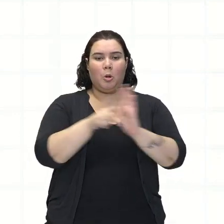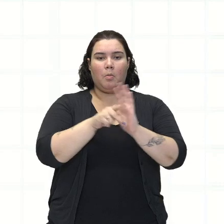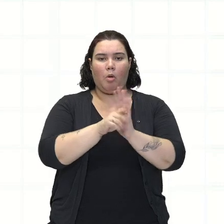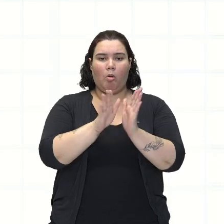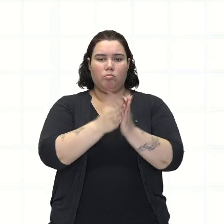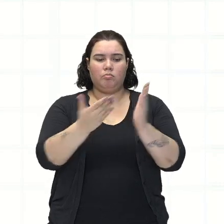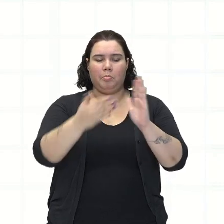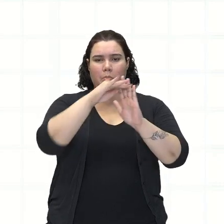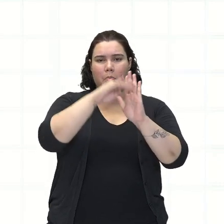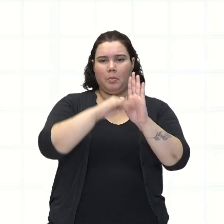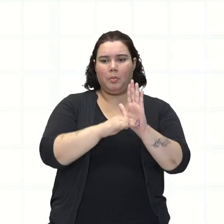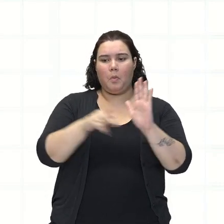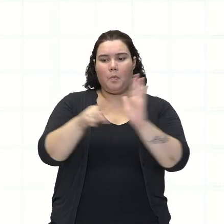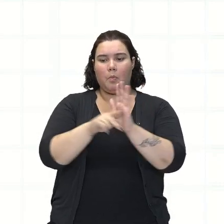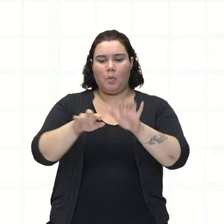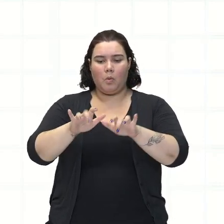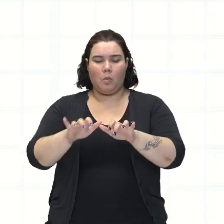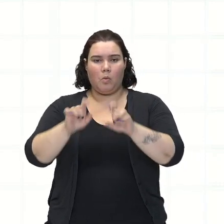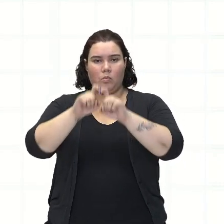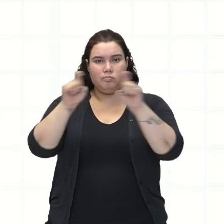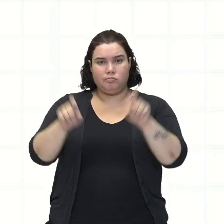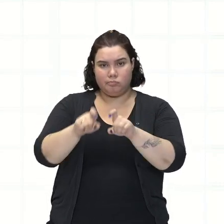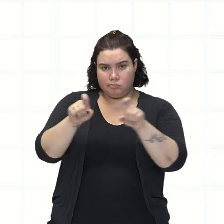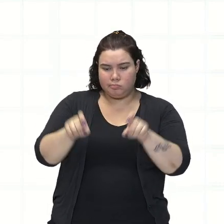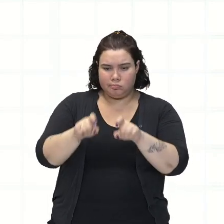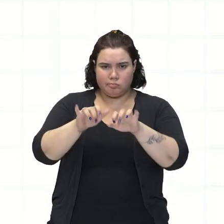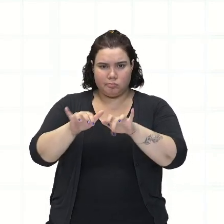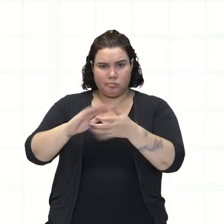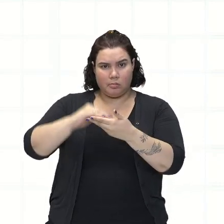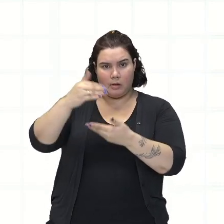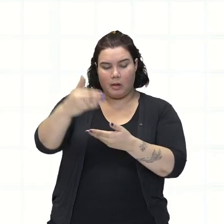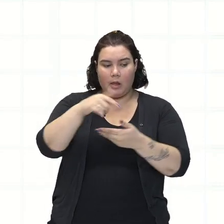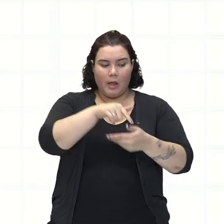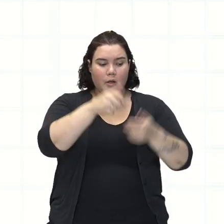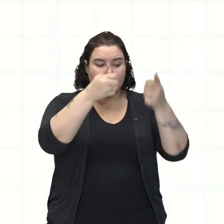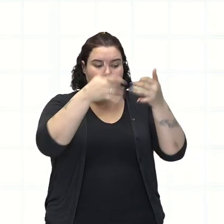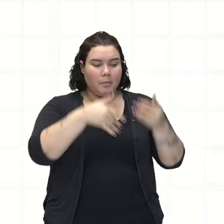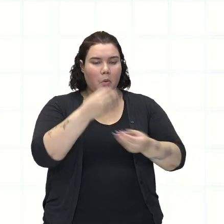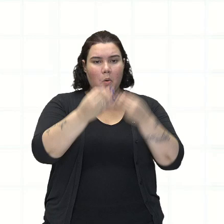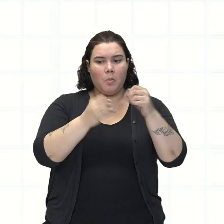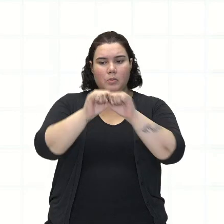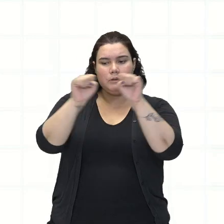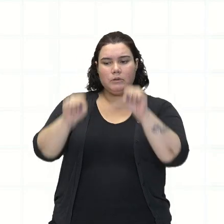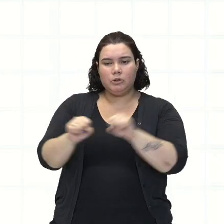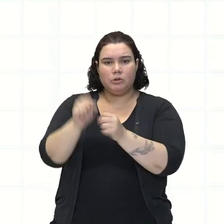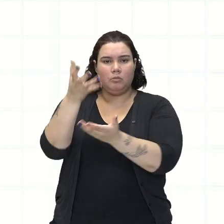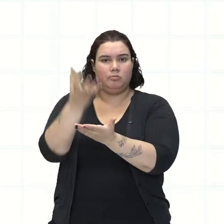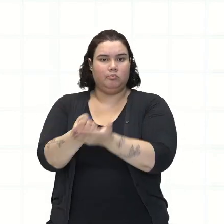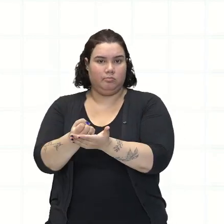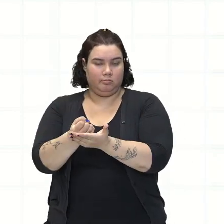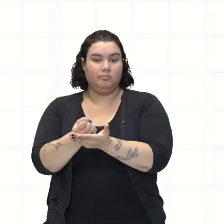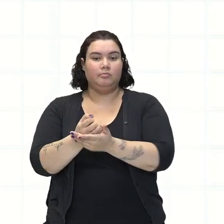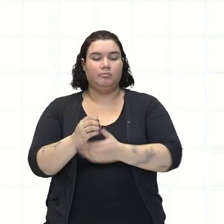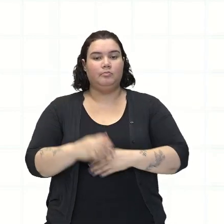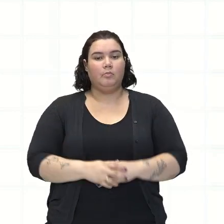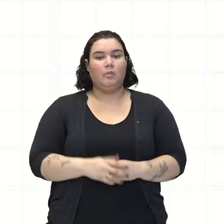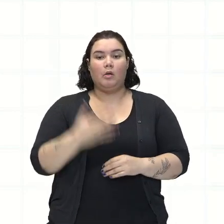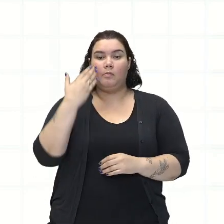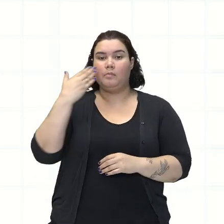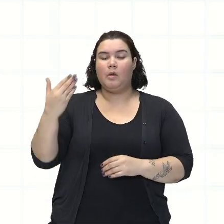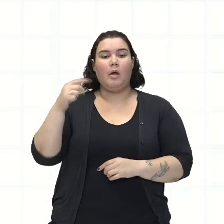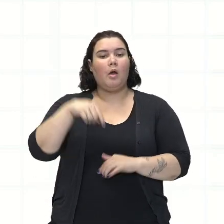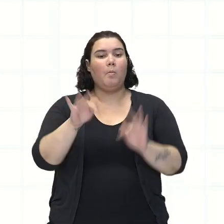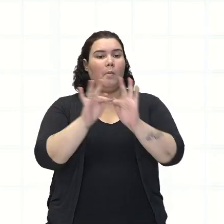explica como instalar o software. Aqui a frase verbal descreve a fonte de instruções sobre como instalar um